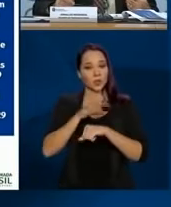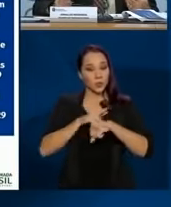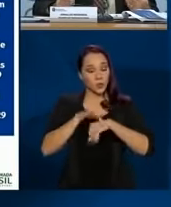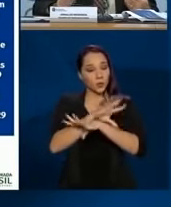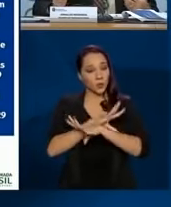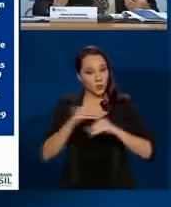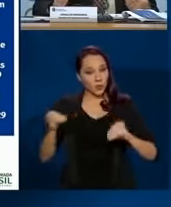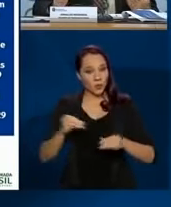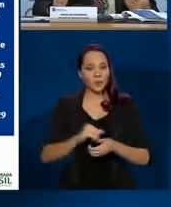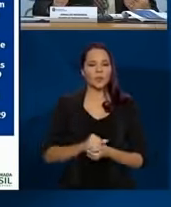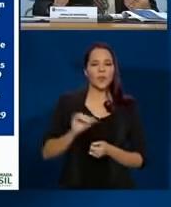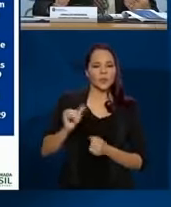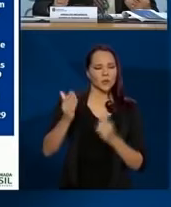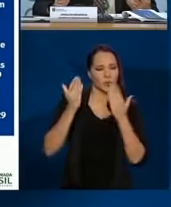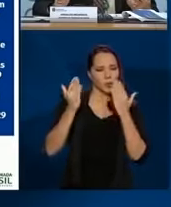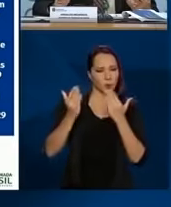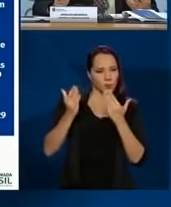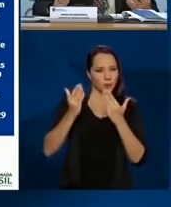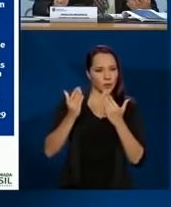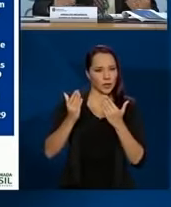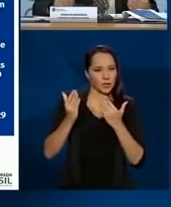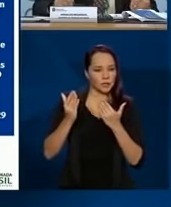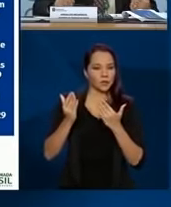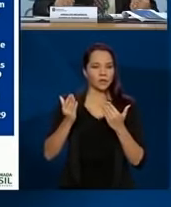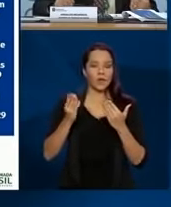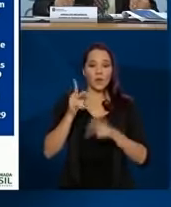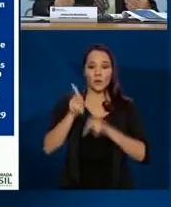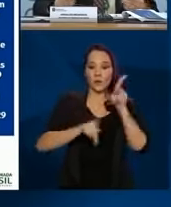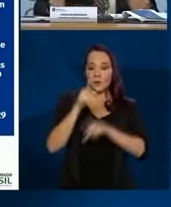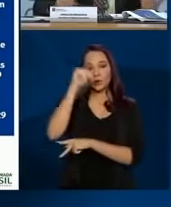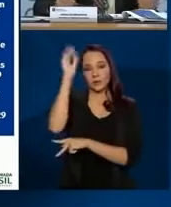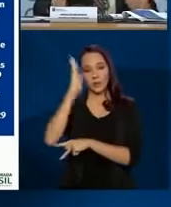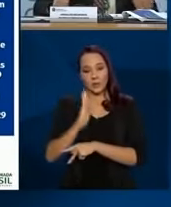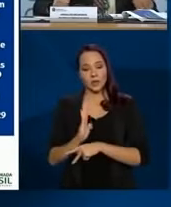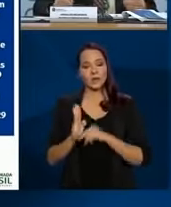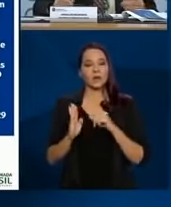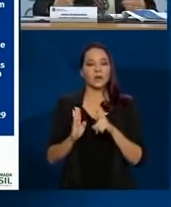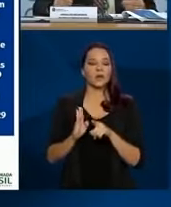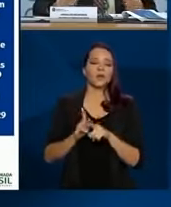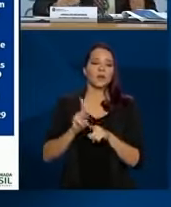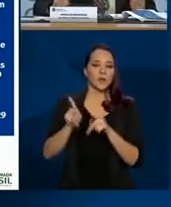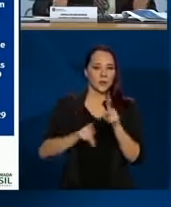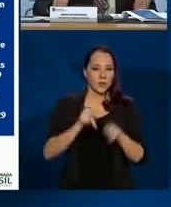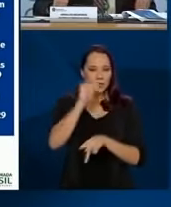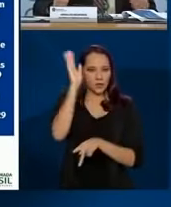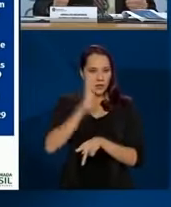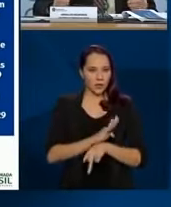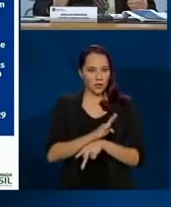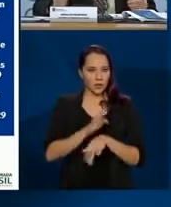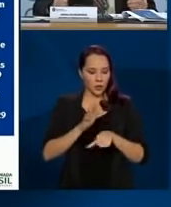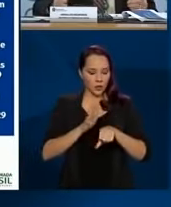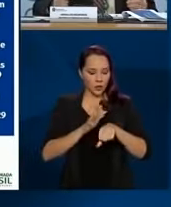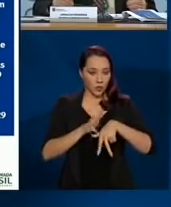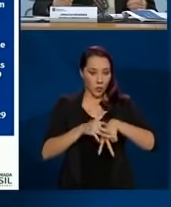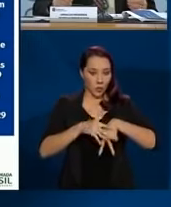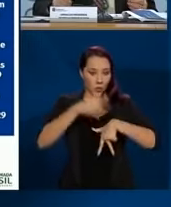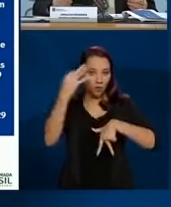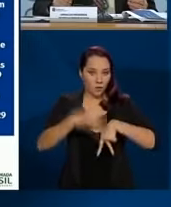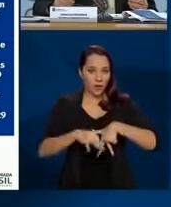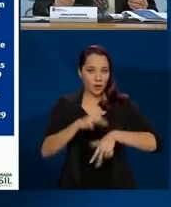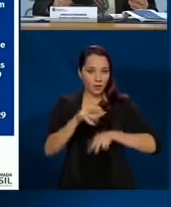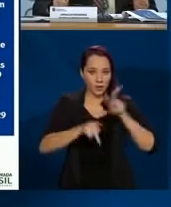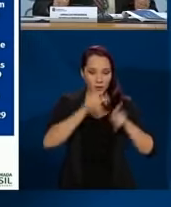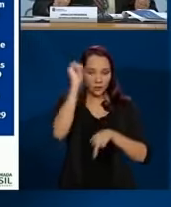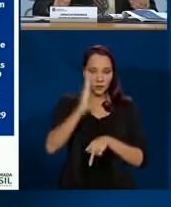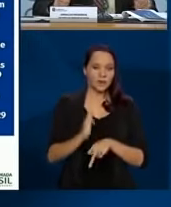e quando comparamos na população brasileira, com relação à população brasileira, aos casos confirmados da população